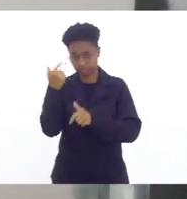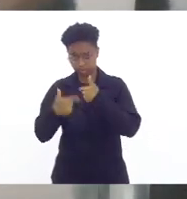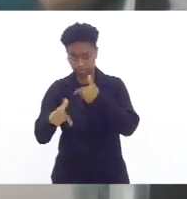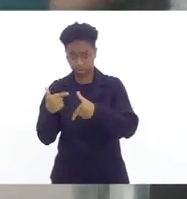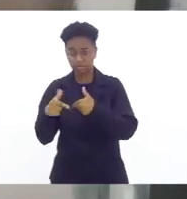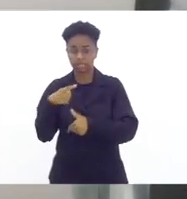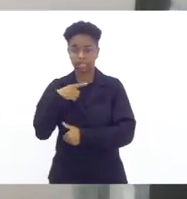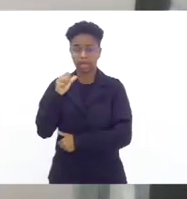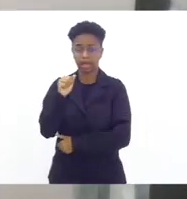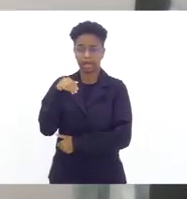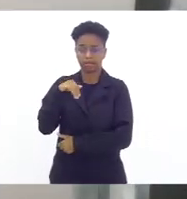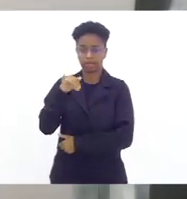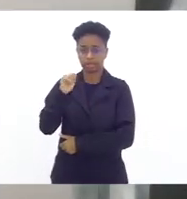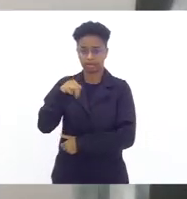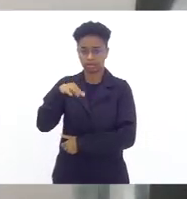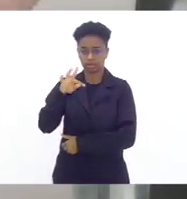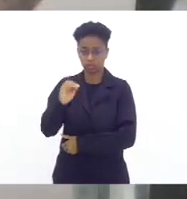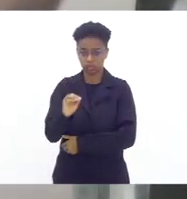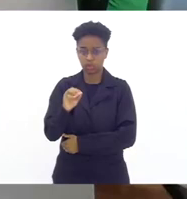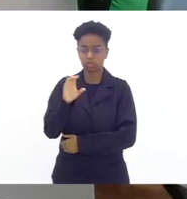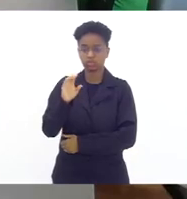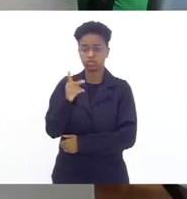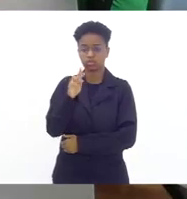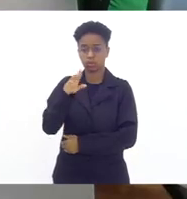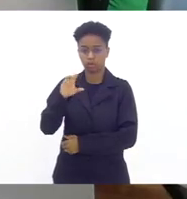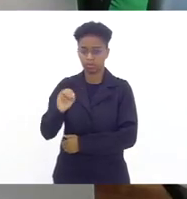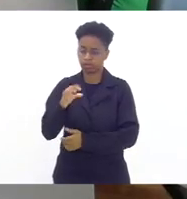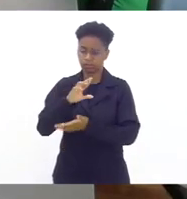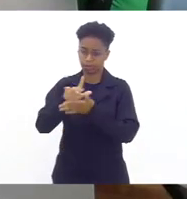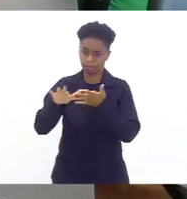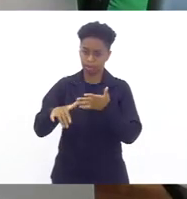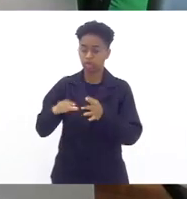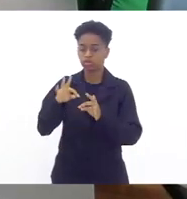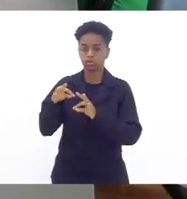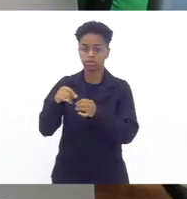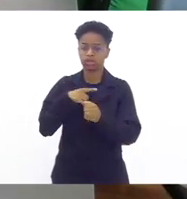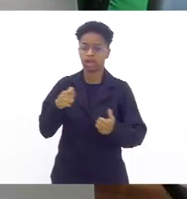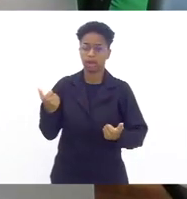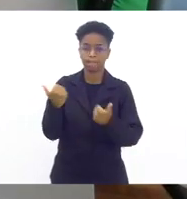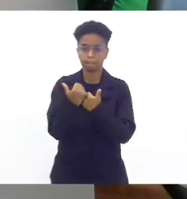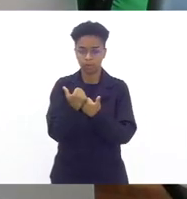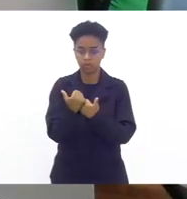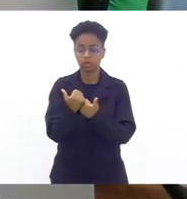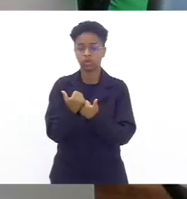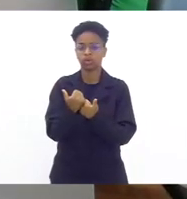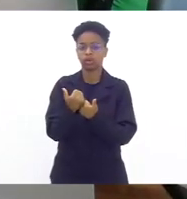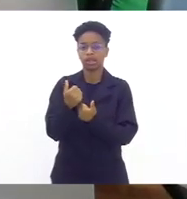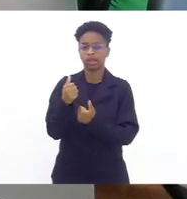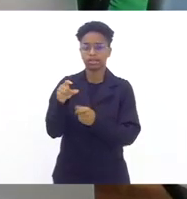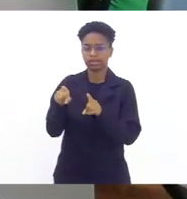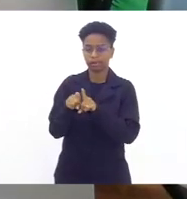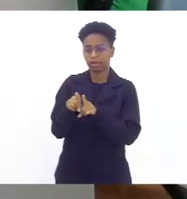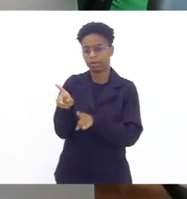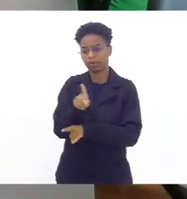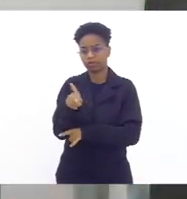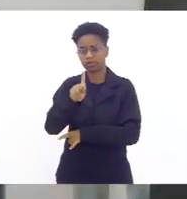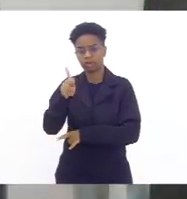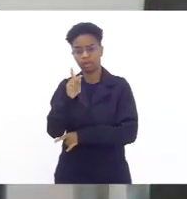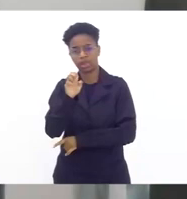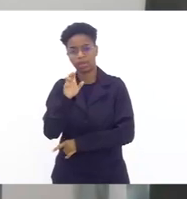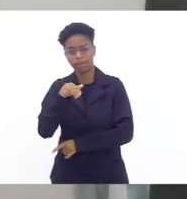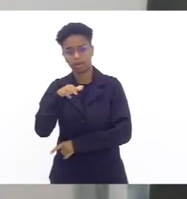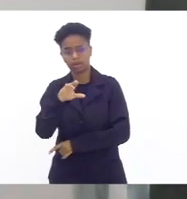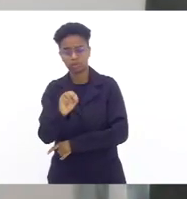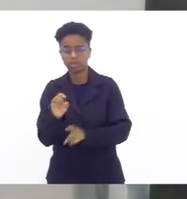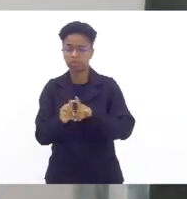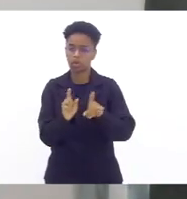todas foram com apoio do teste o centro de ecologia humana e saúde trabalhador Professor Hermano vários outros a gente sempre